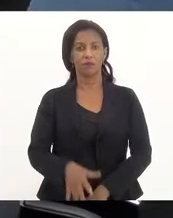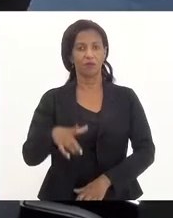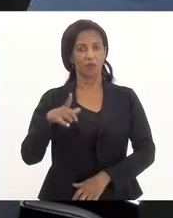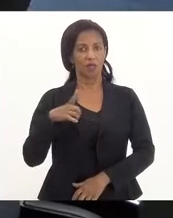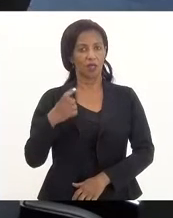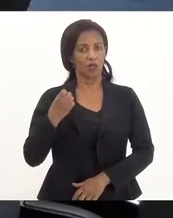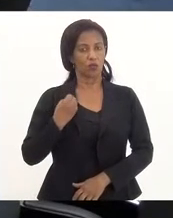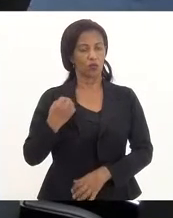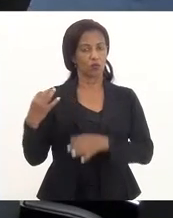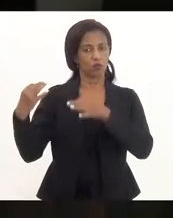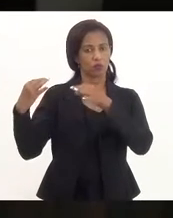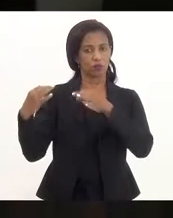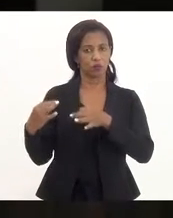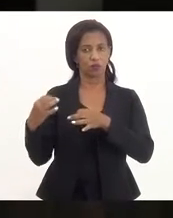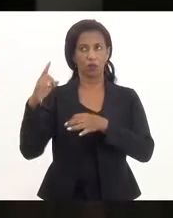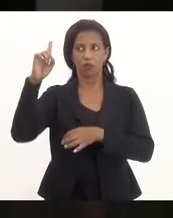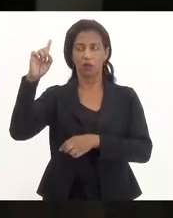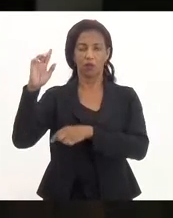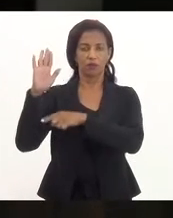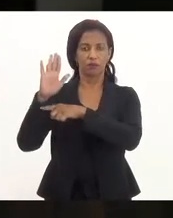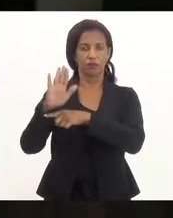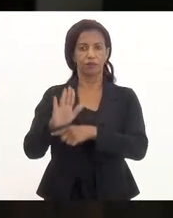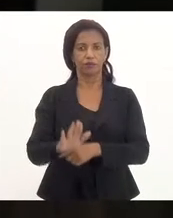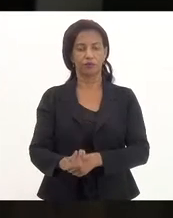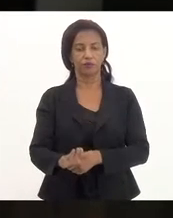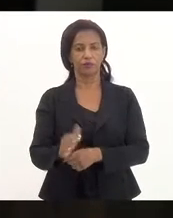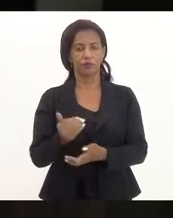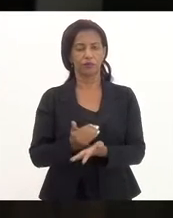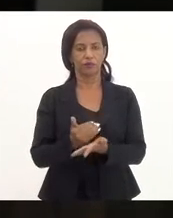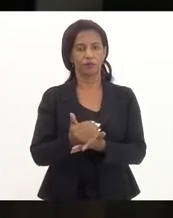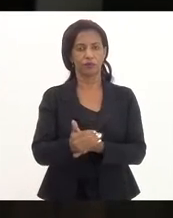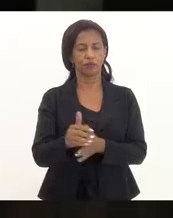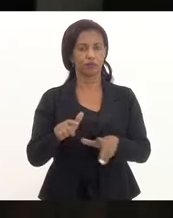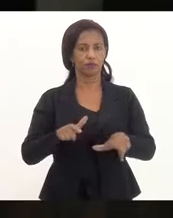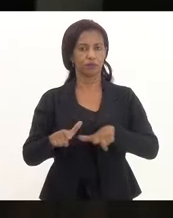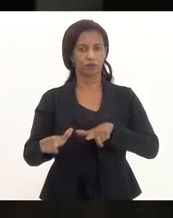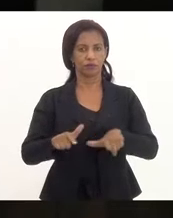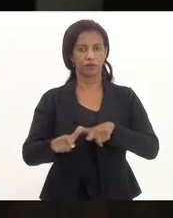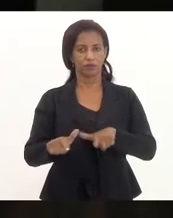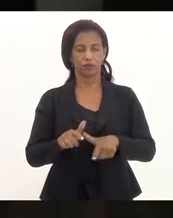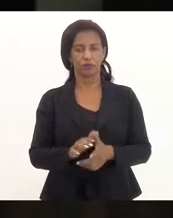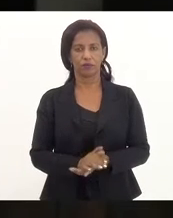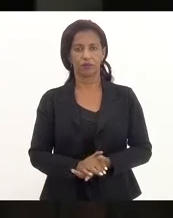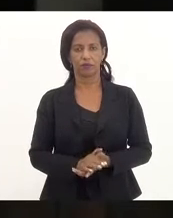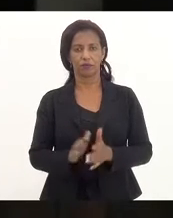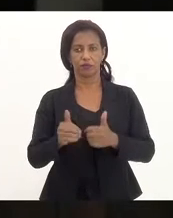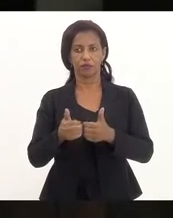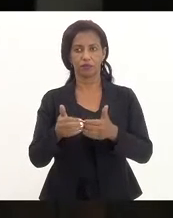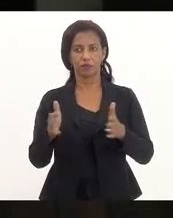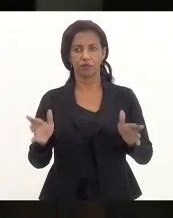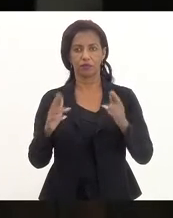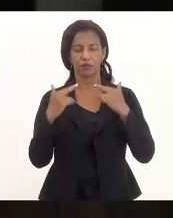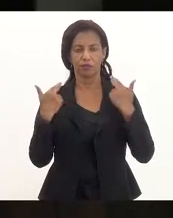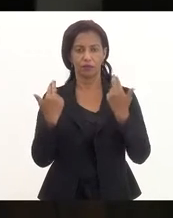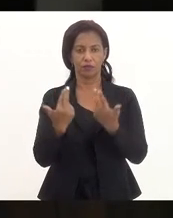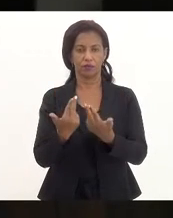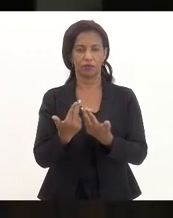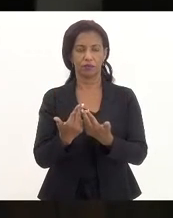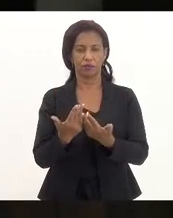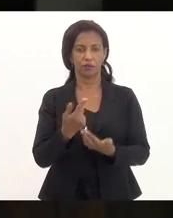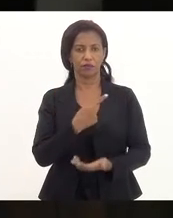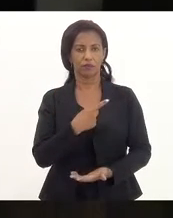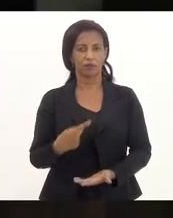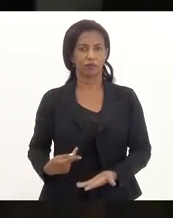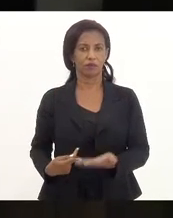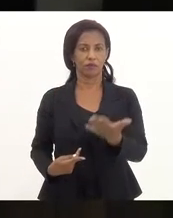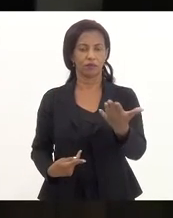Havendo um número legal e sob a proteção de Deus, iniciamos nosso trabalho. Está aberta a sessão. A